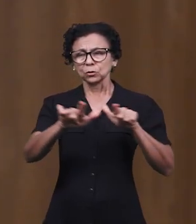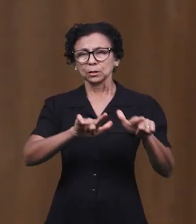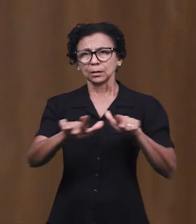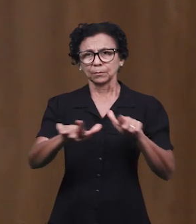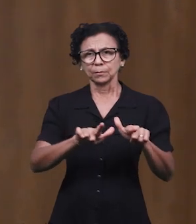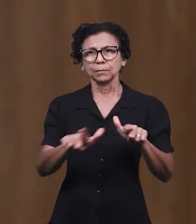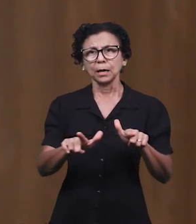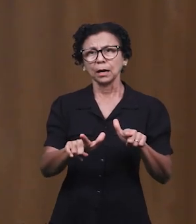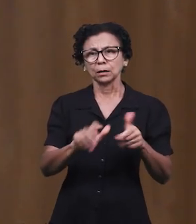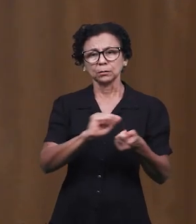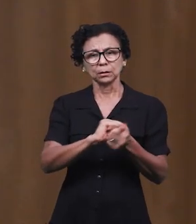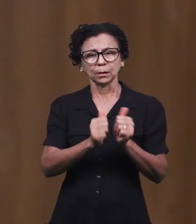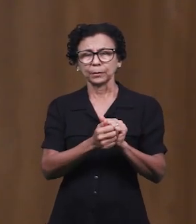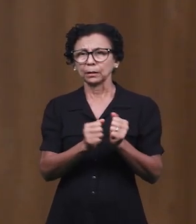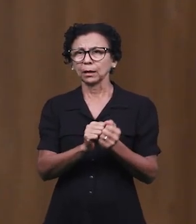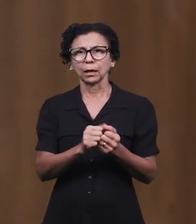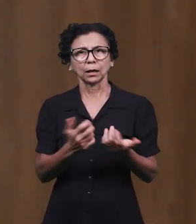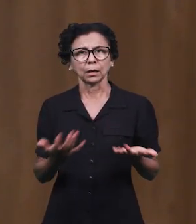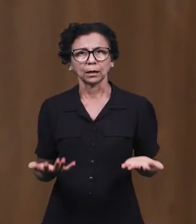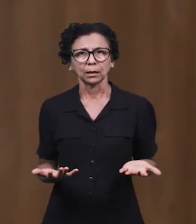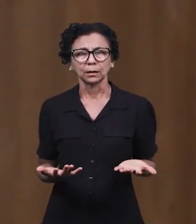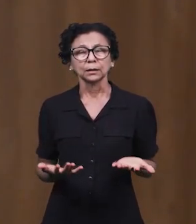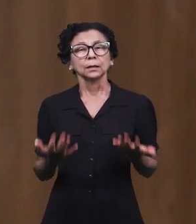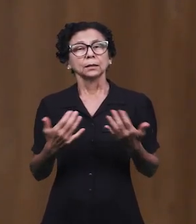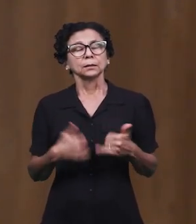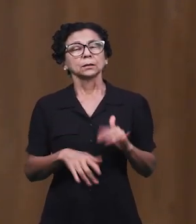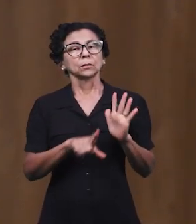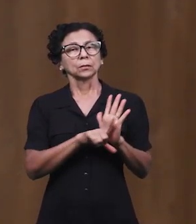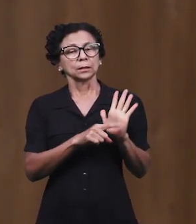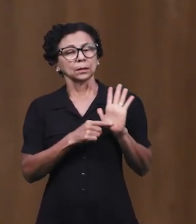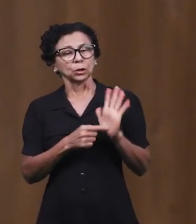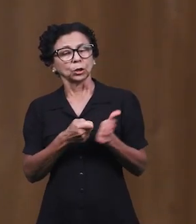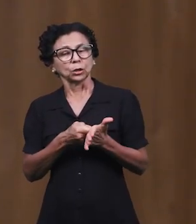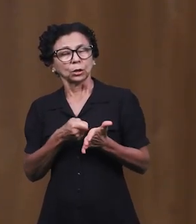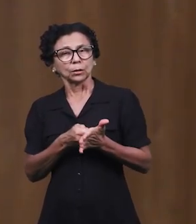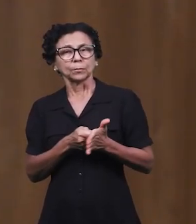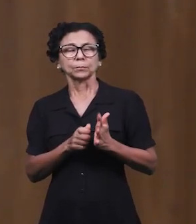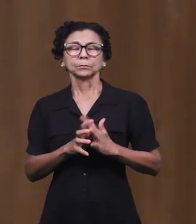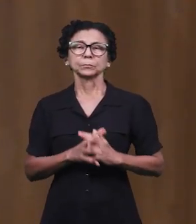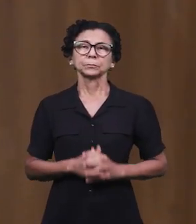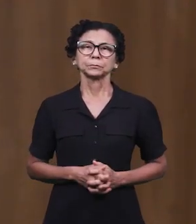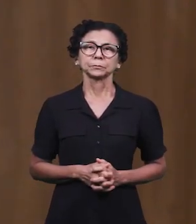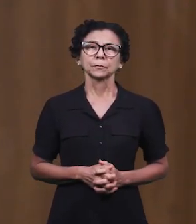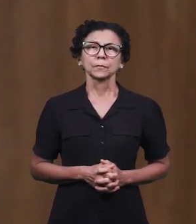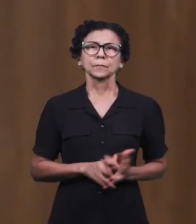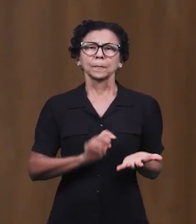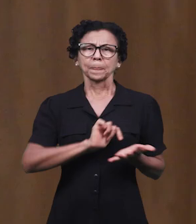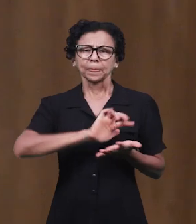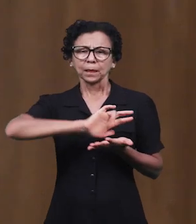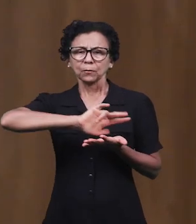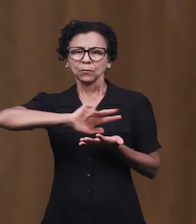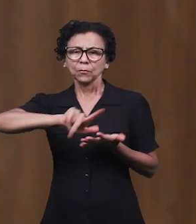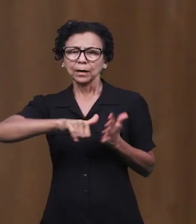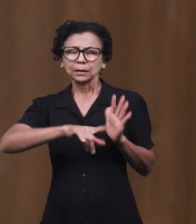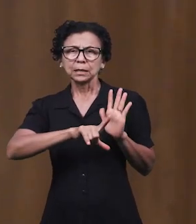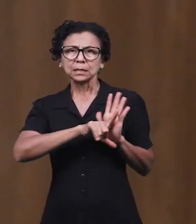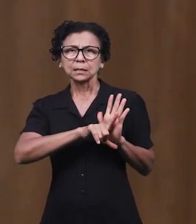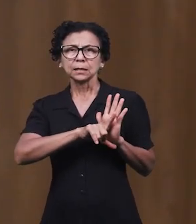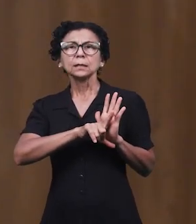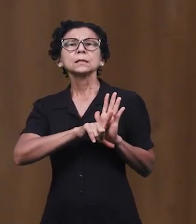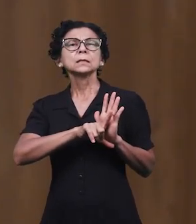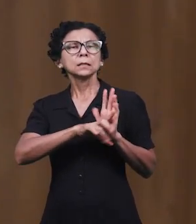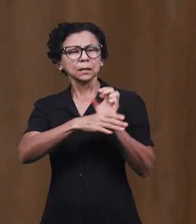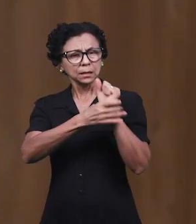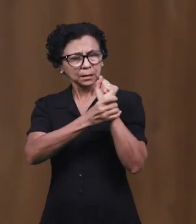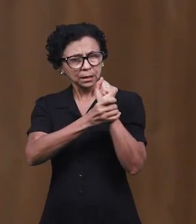empregado. Então, hoje, a legislação tem se posicionado nesse sentido. E nós temos, assim, várias leis que garantem mesmo e